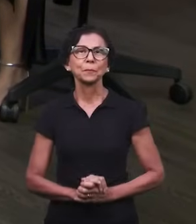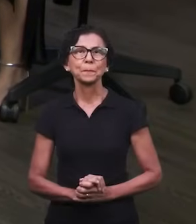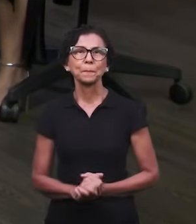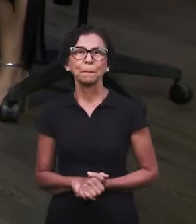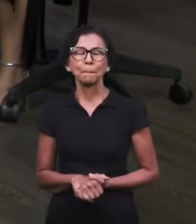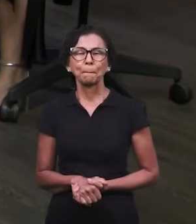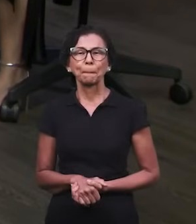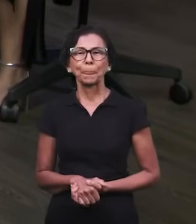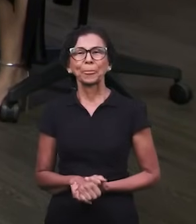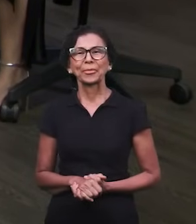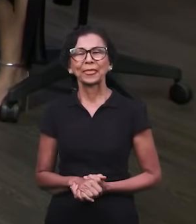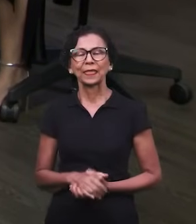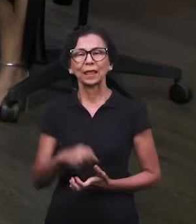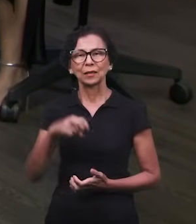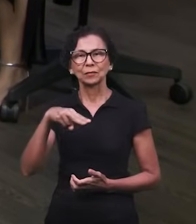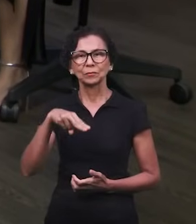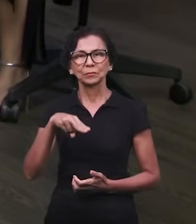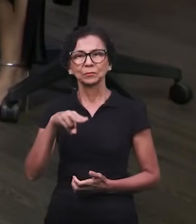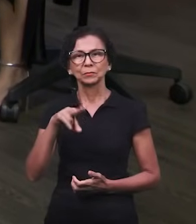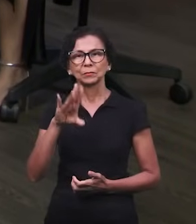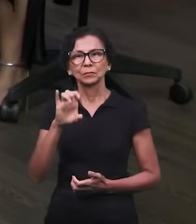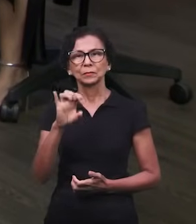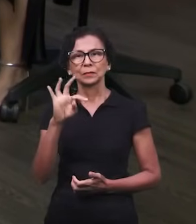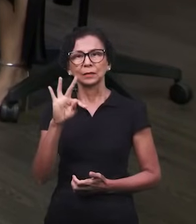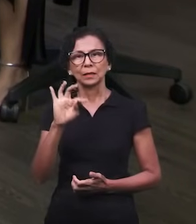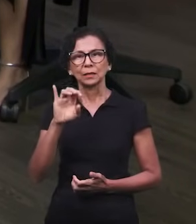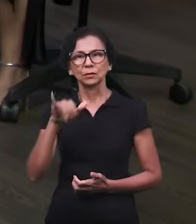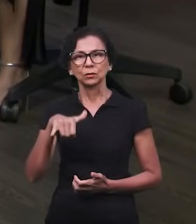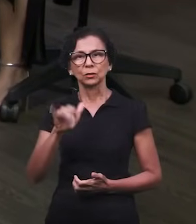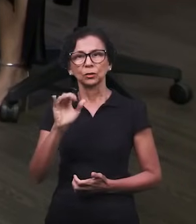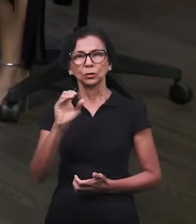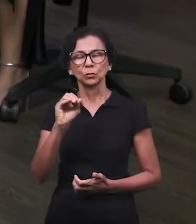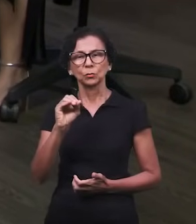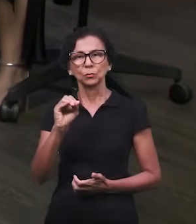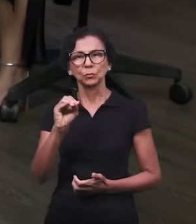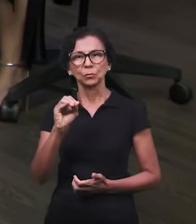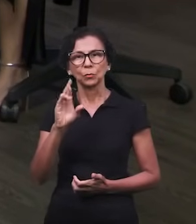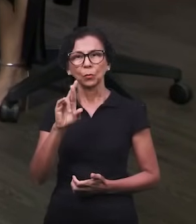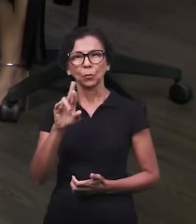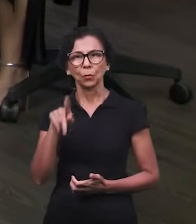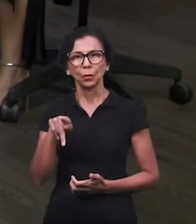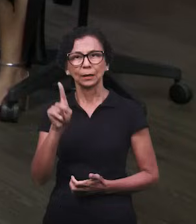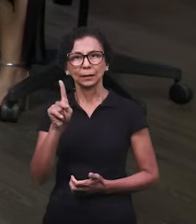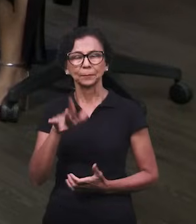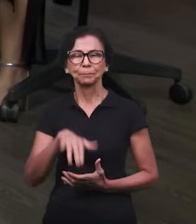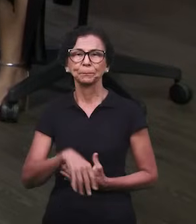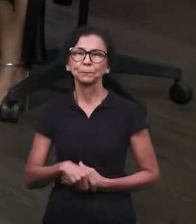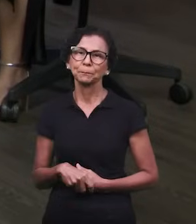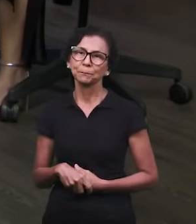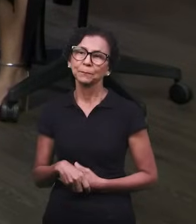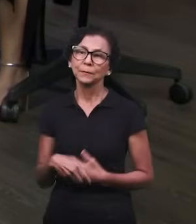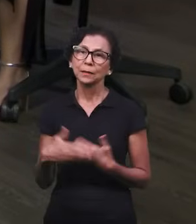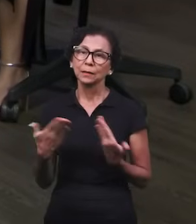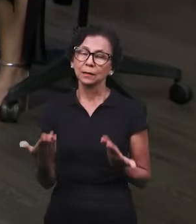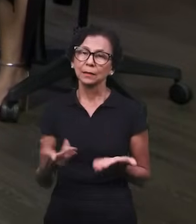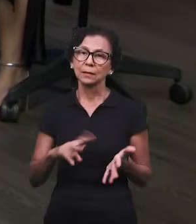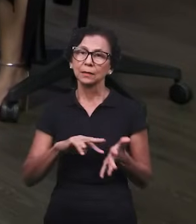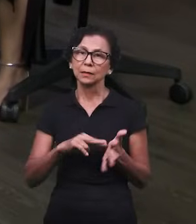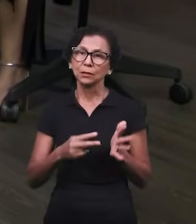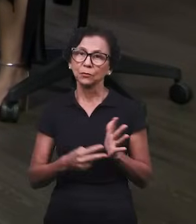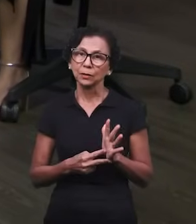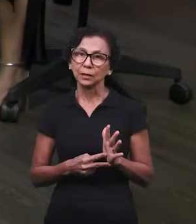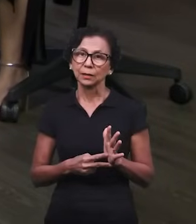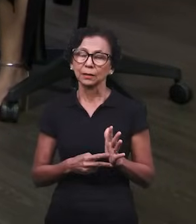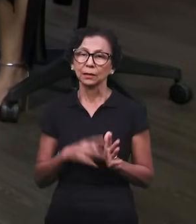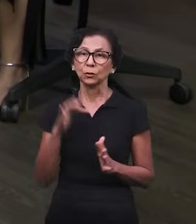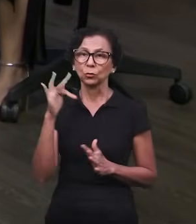moda, network, né? Porque no futuro, as pessoas que vocês vão encontrar dentro do mercado de trabalho foram